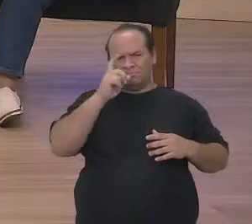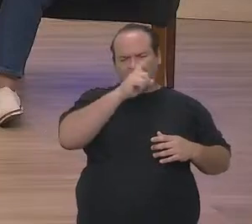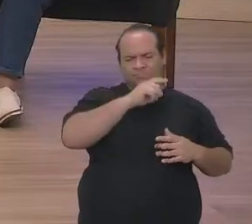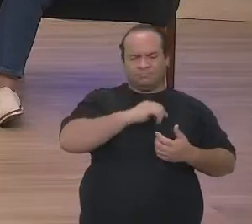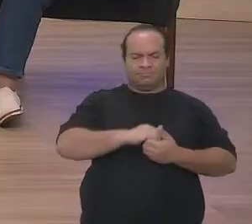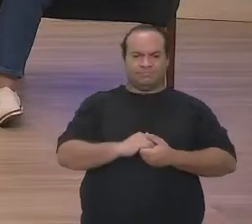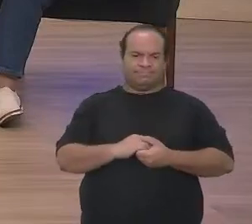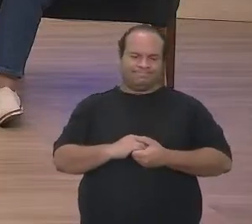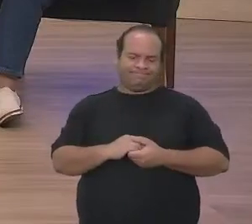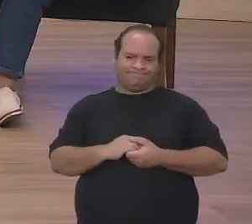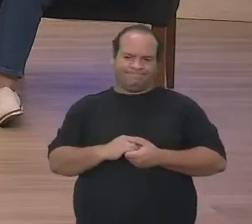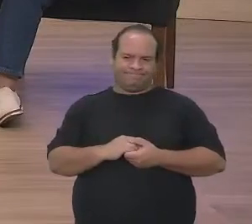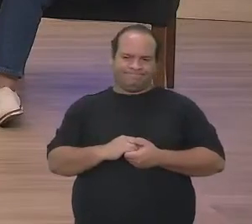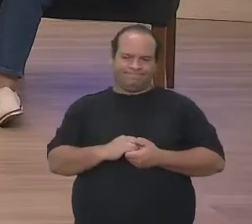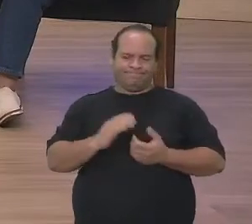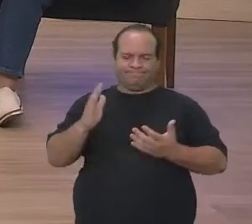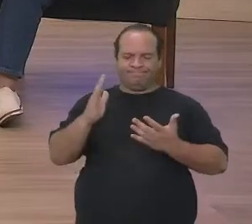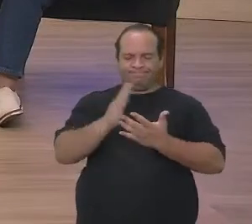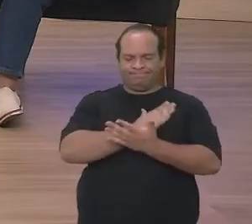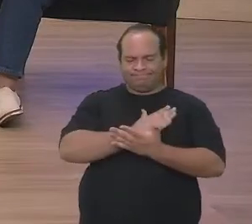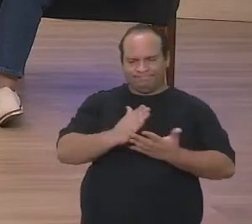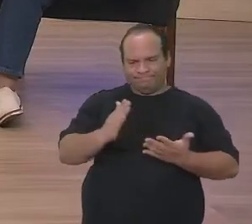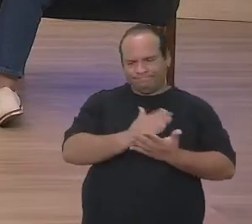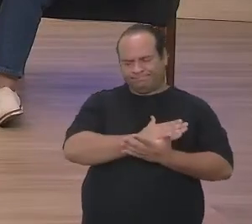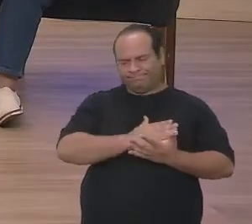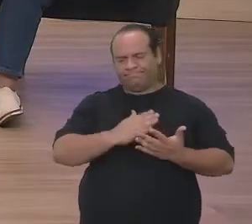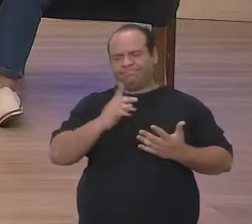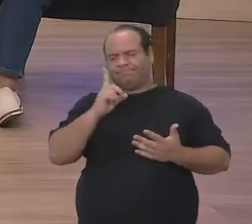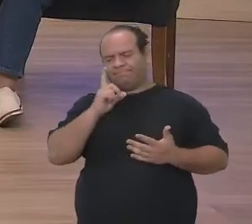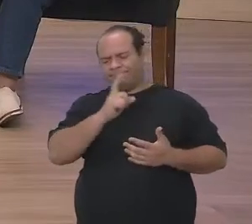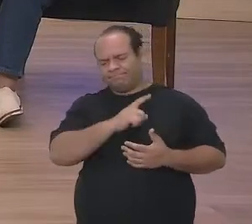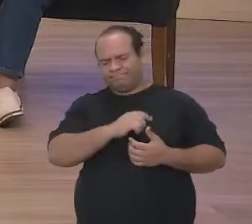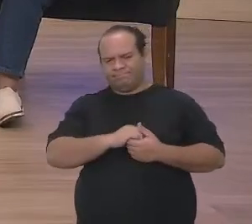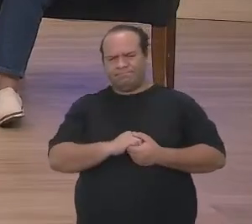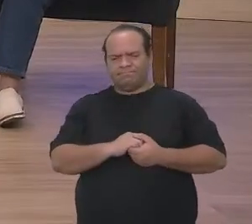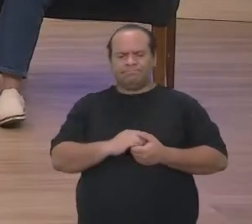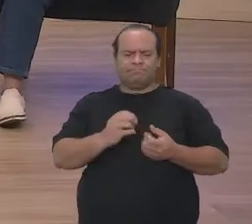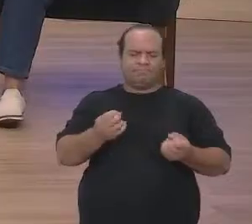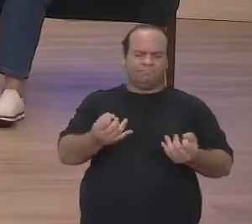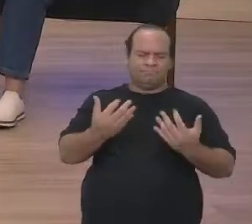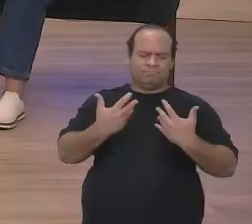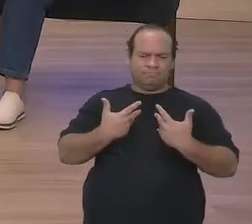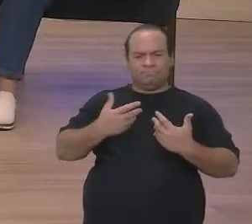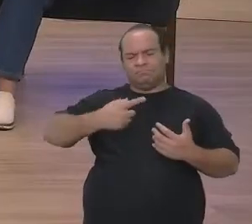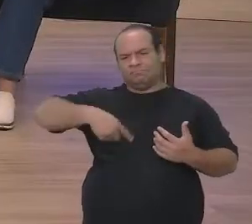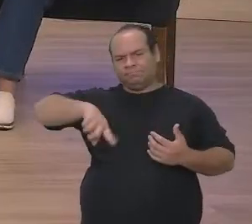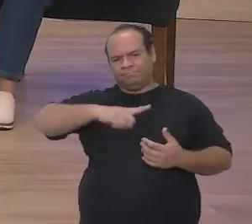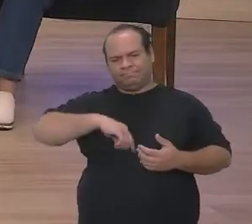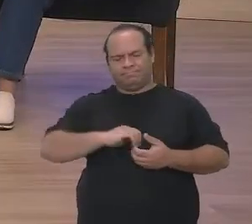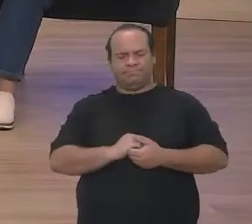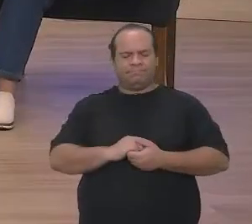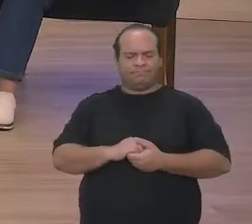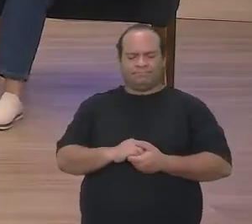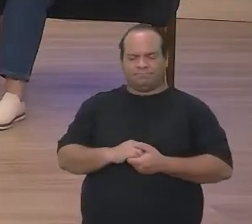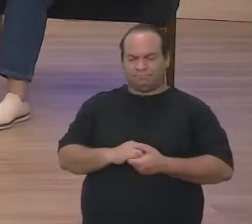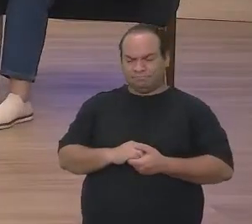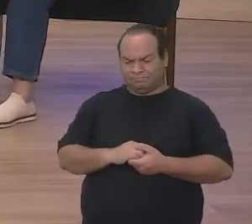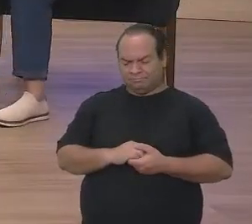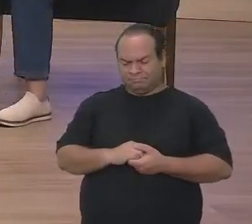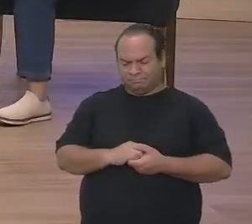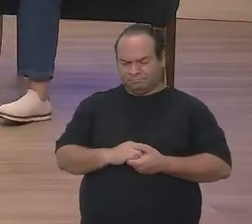por alguns percalços aí. E como que é esse processo? Conta pra gente. A transição